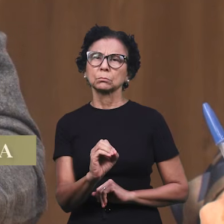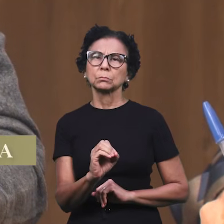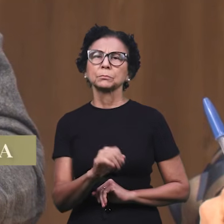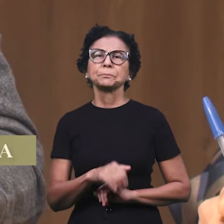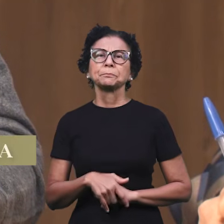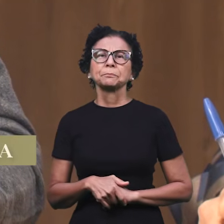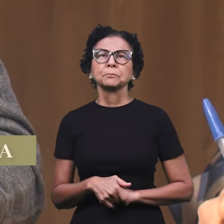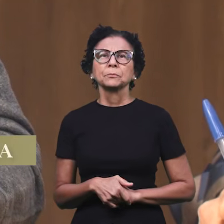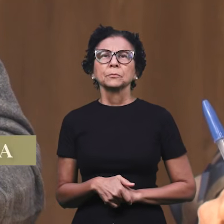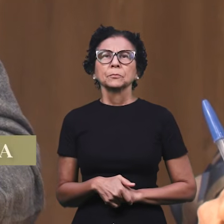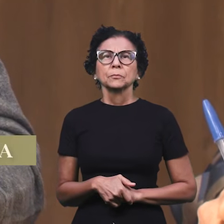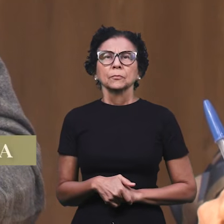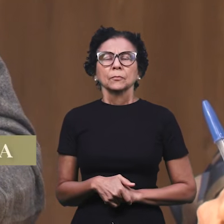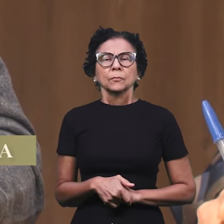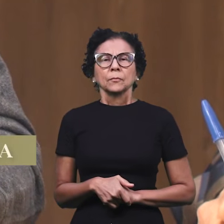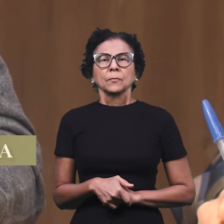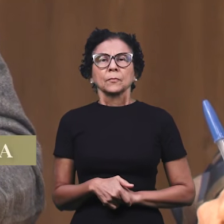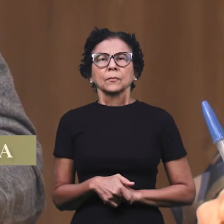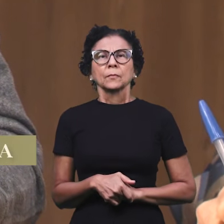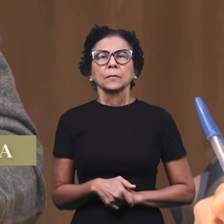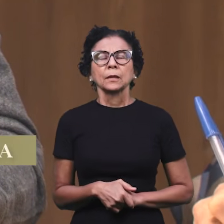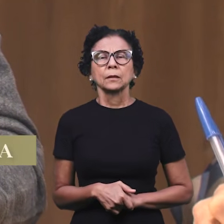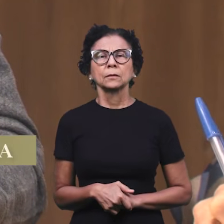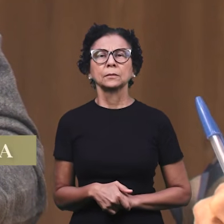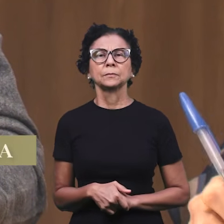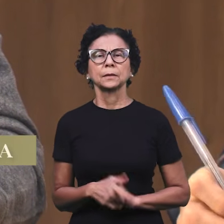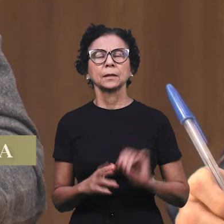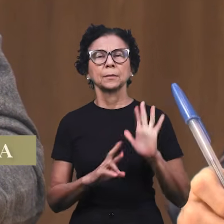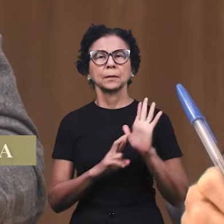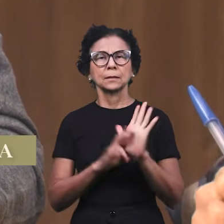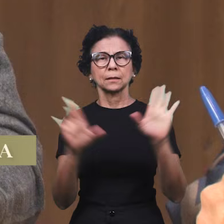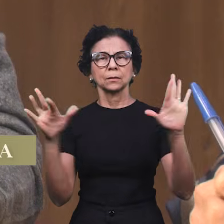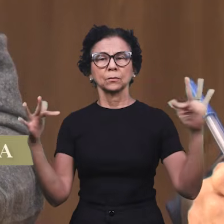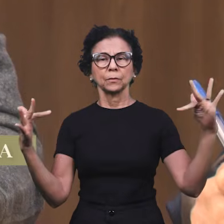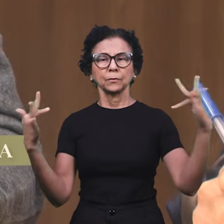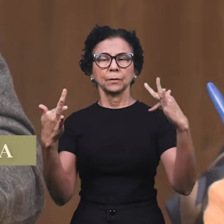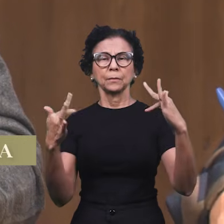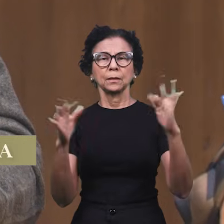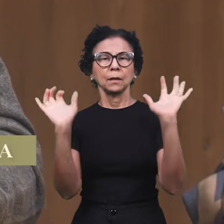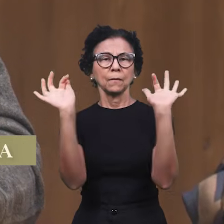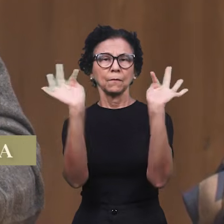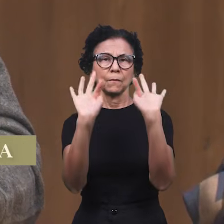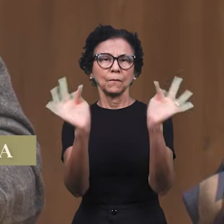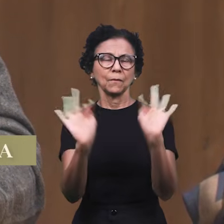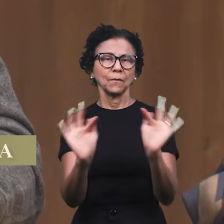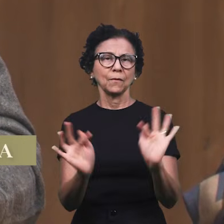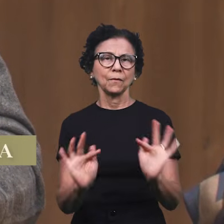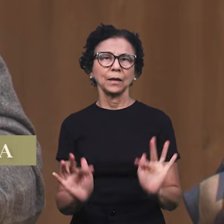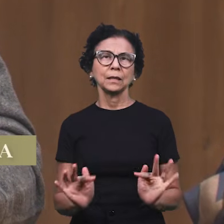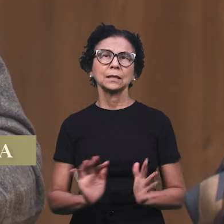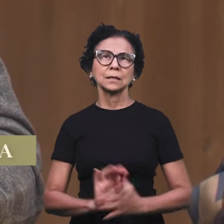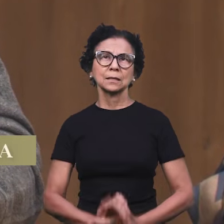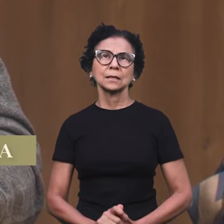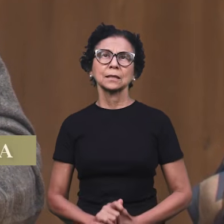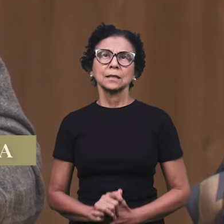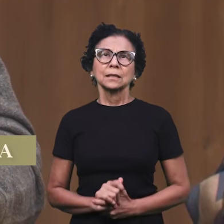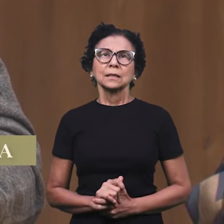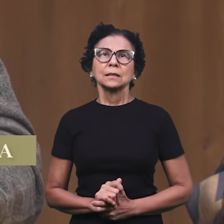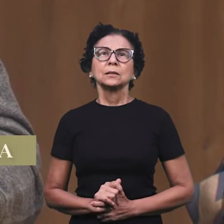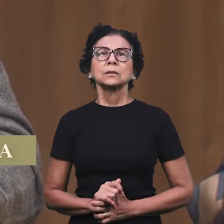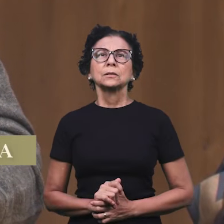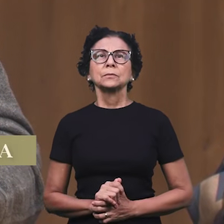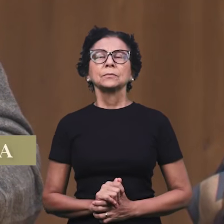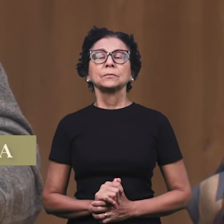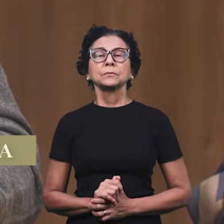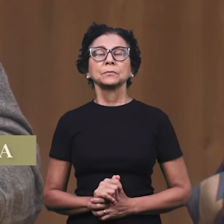condição, daquelas que temem ao Senhor, aquela família que teme ao Senhor. E interessante que o Senhor